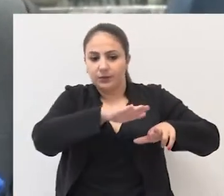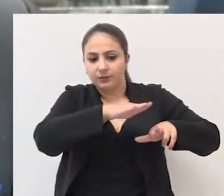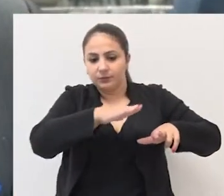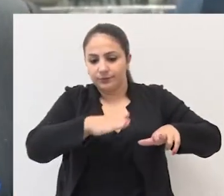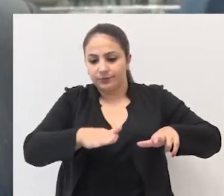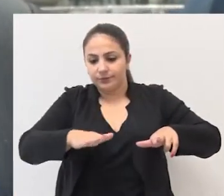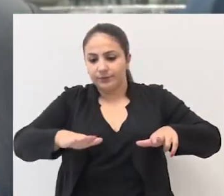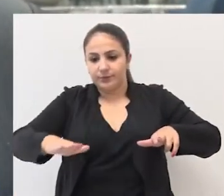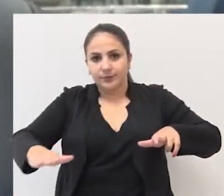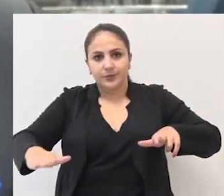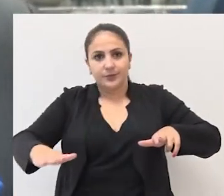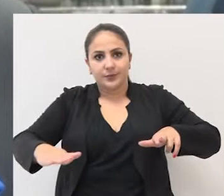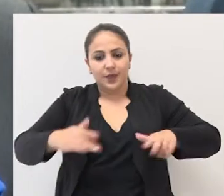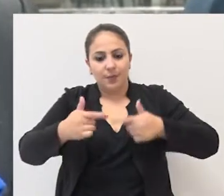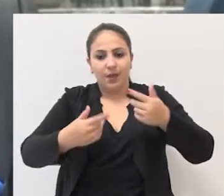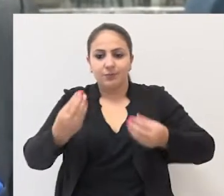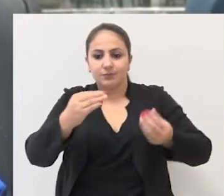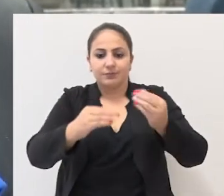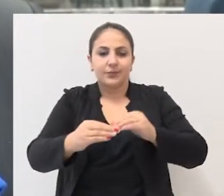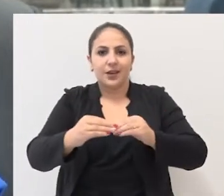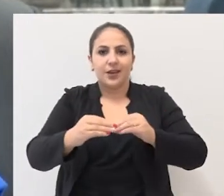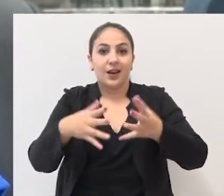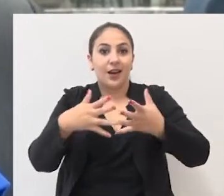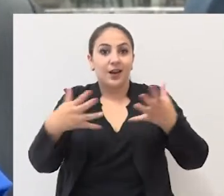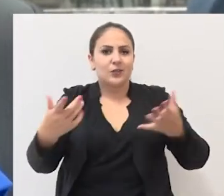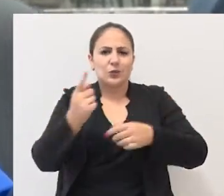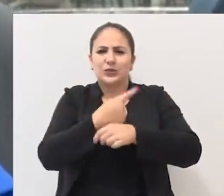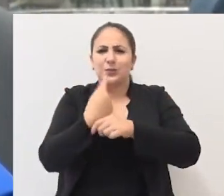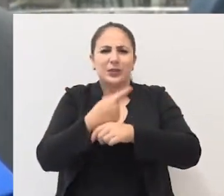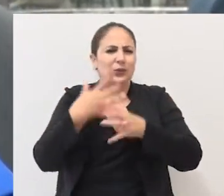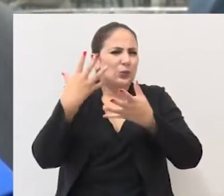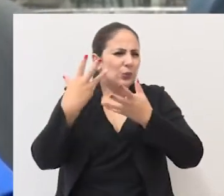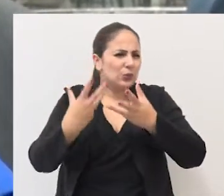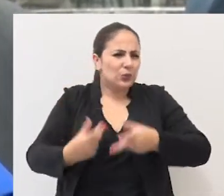questão da sustentabilidade, o tamanho do empreendimento.